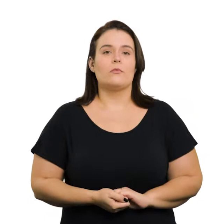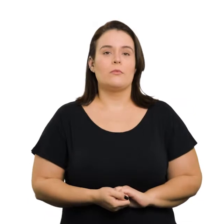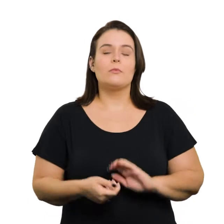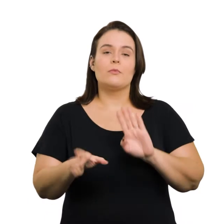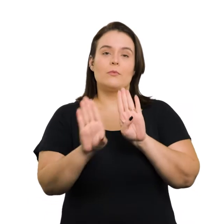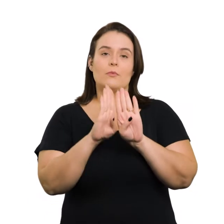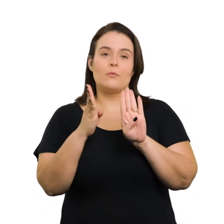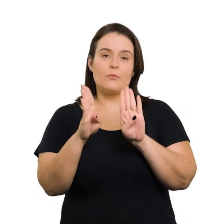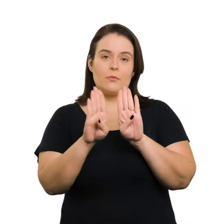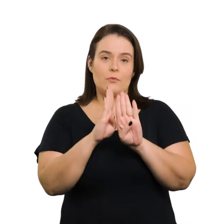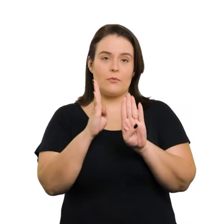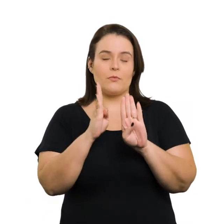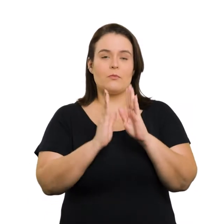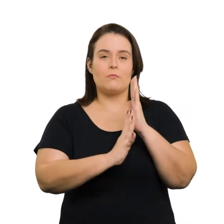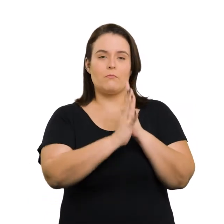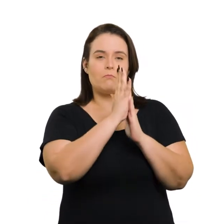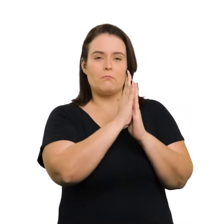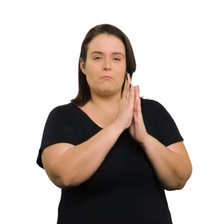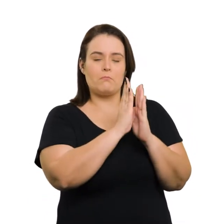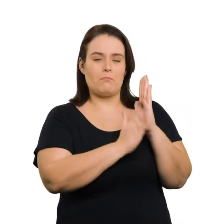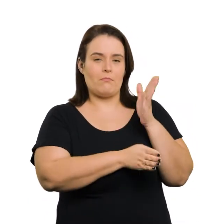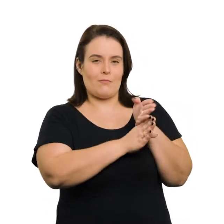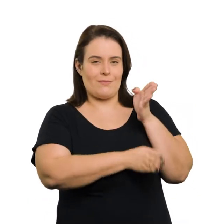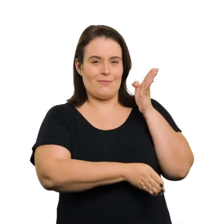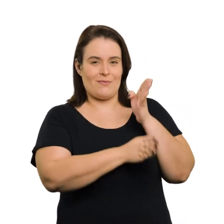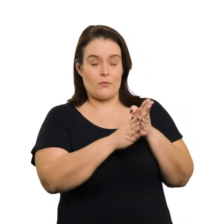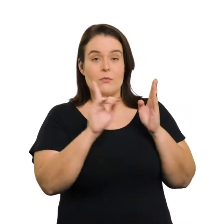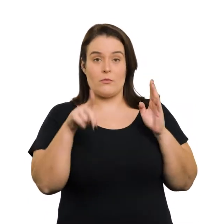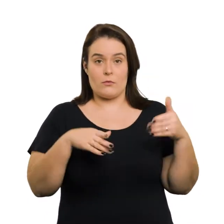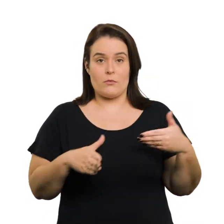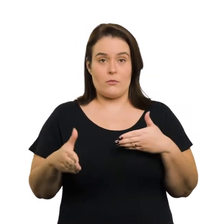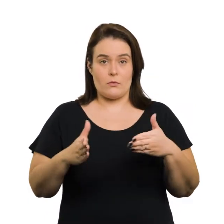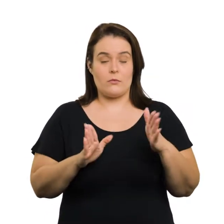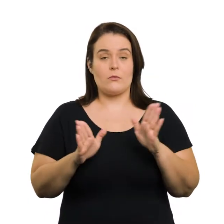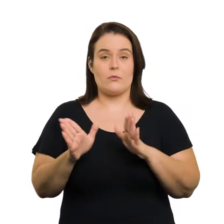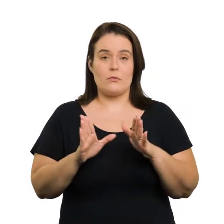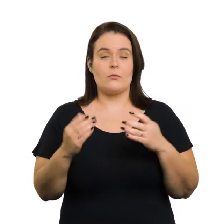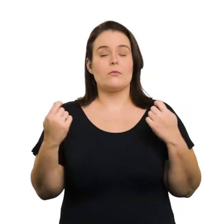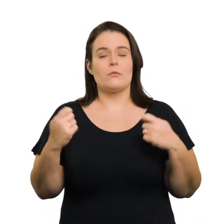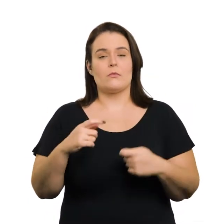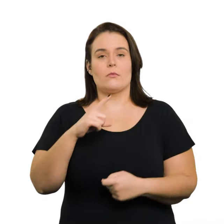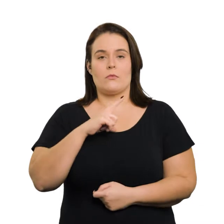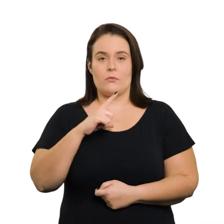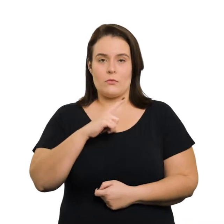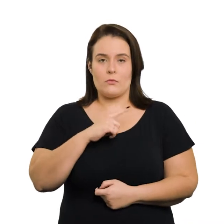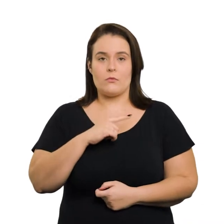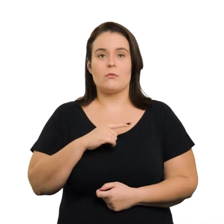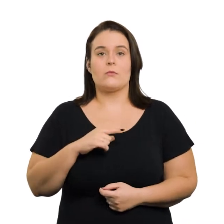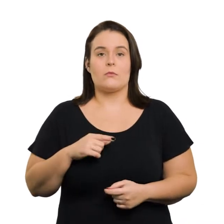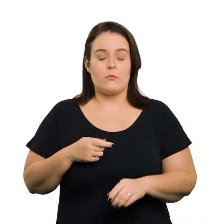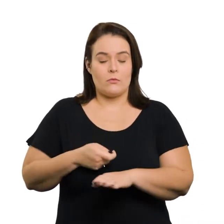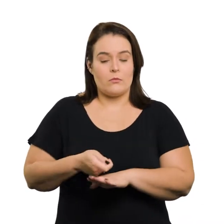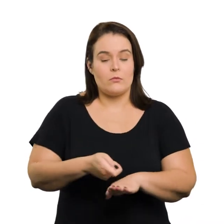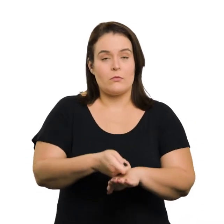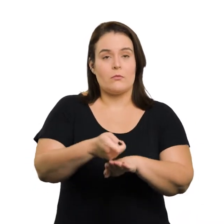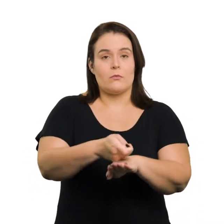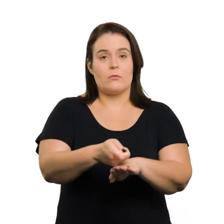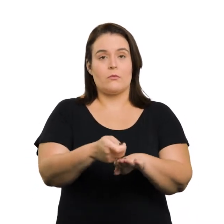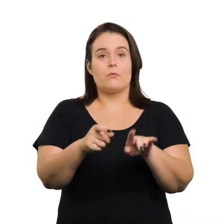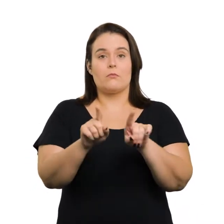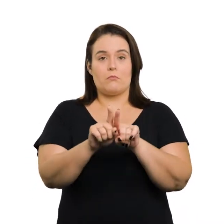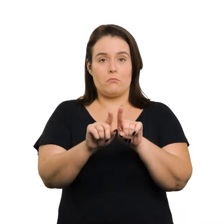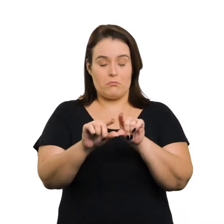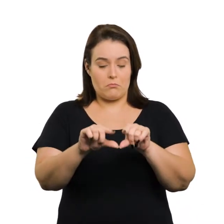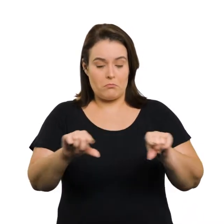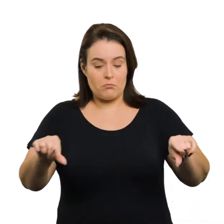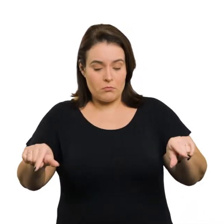contínua. Nas portas das paredes envidraçadas que façam parte de rotas acessíveis, deve haver faixa de